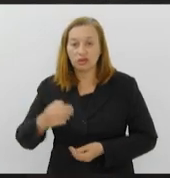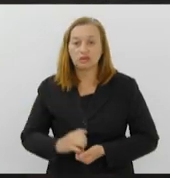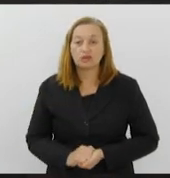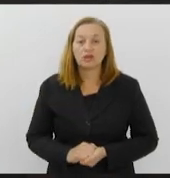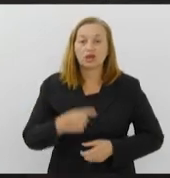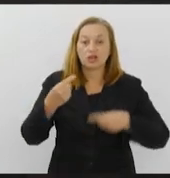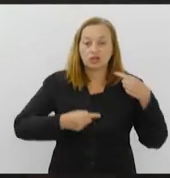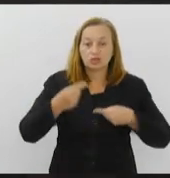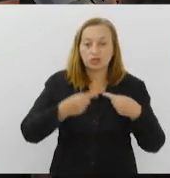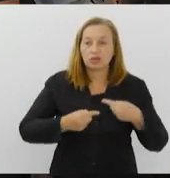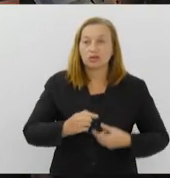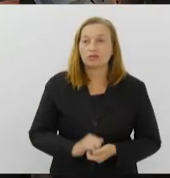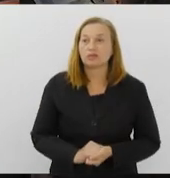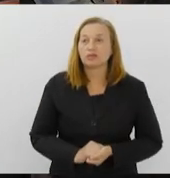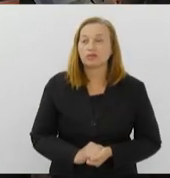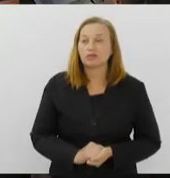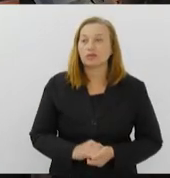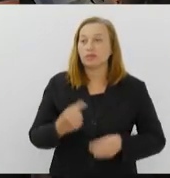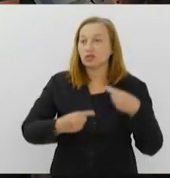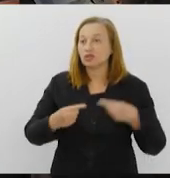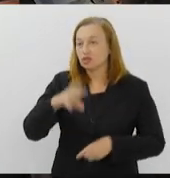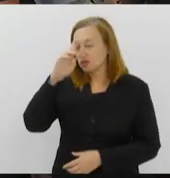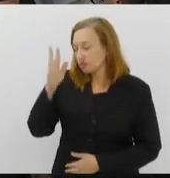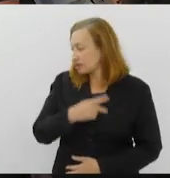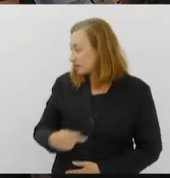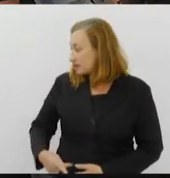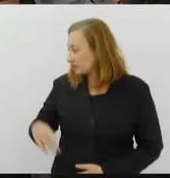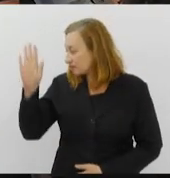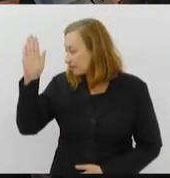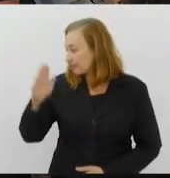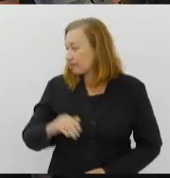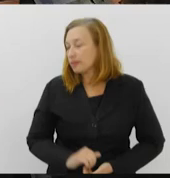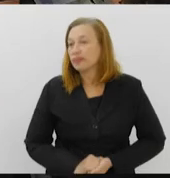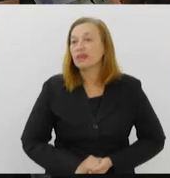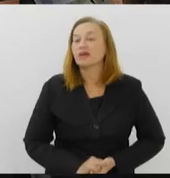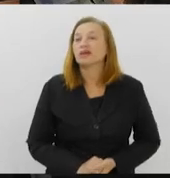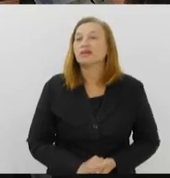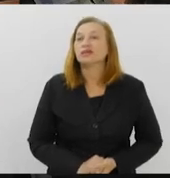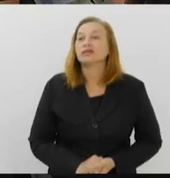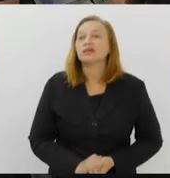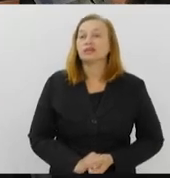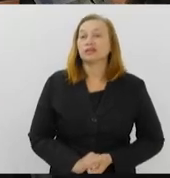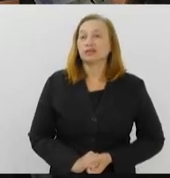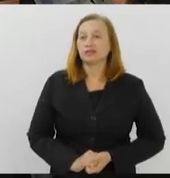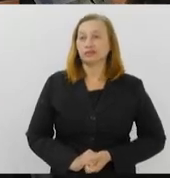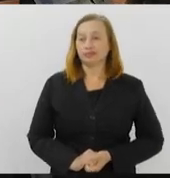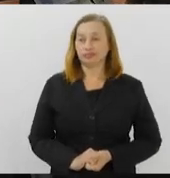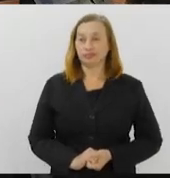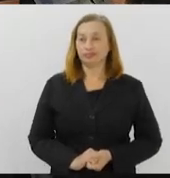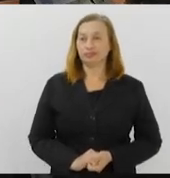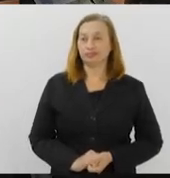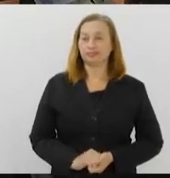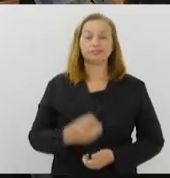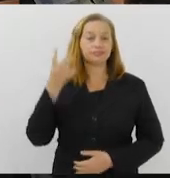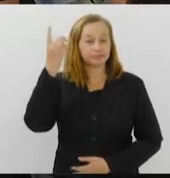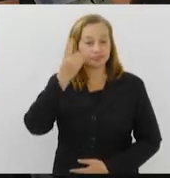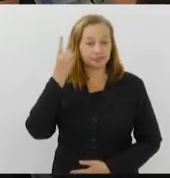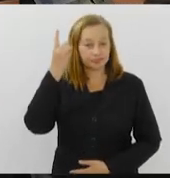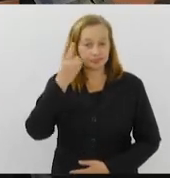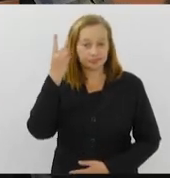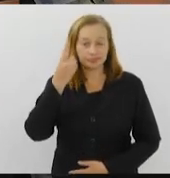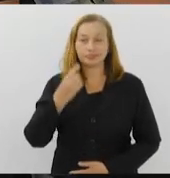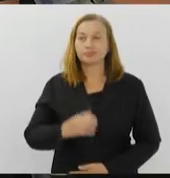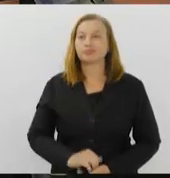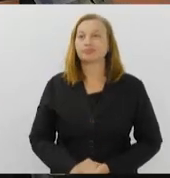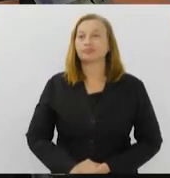Em discussão. Para discutir, não, presidente. Querer discutir? Para discutir. Para discutir, nossa nobre deputada.